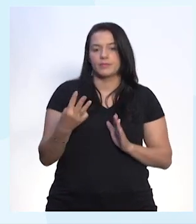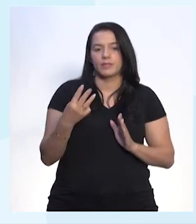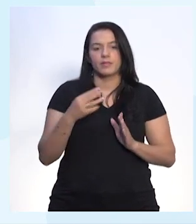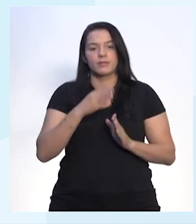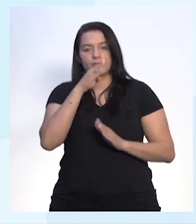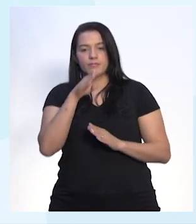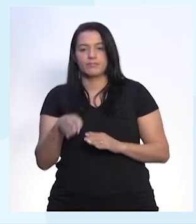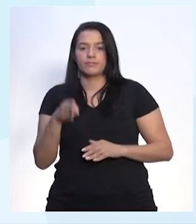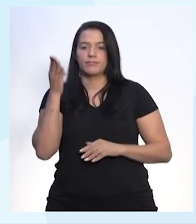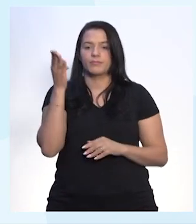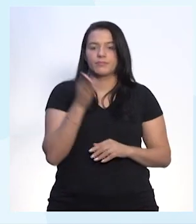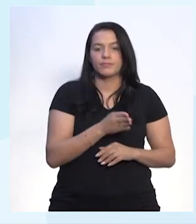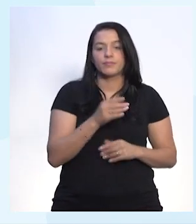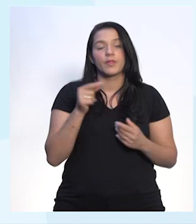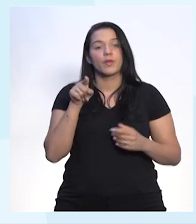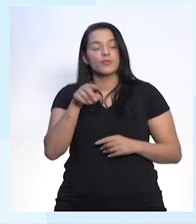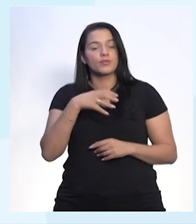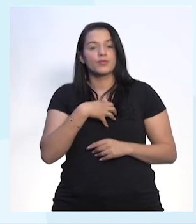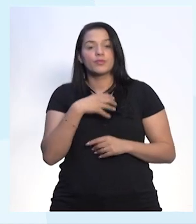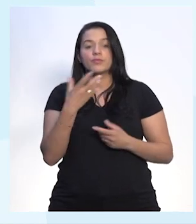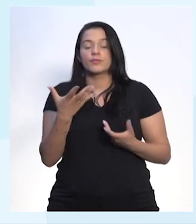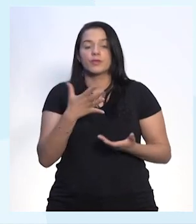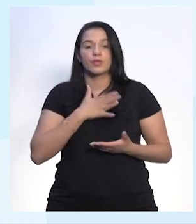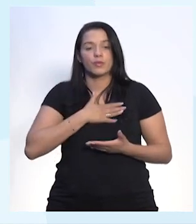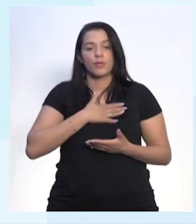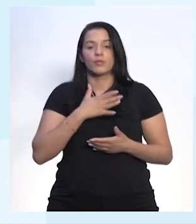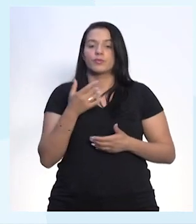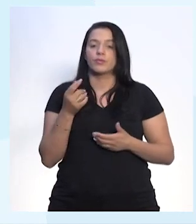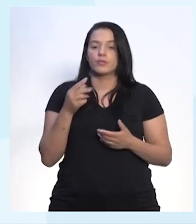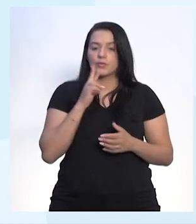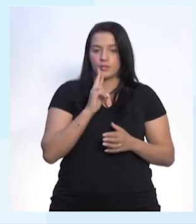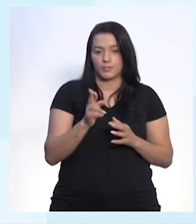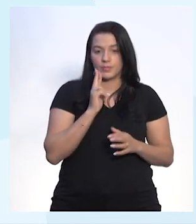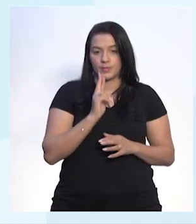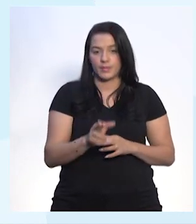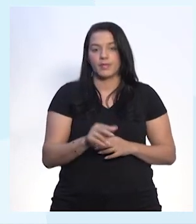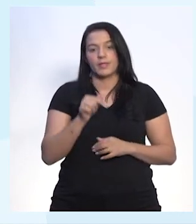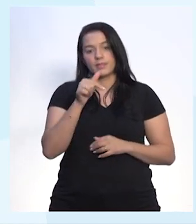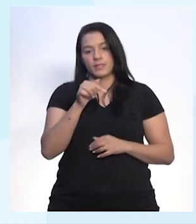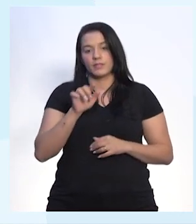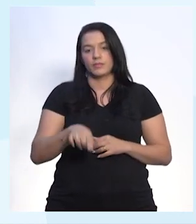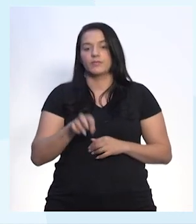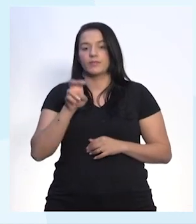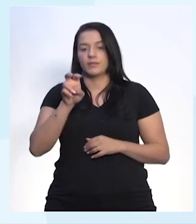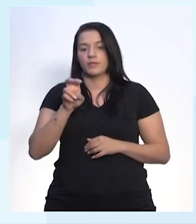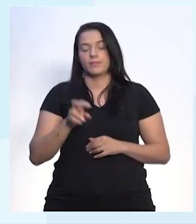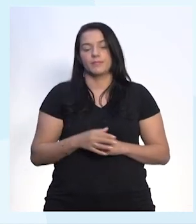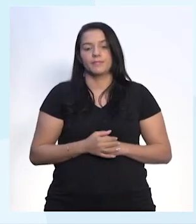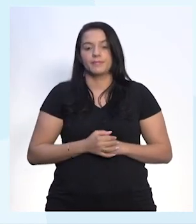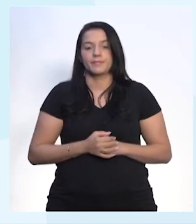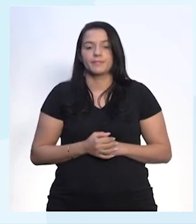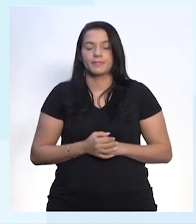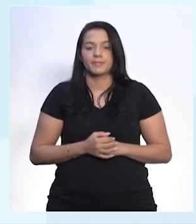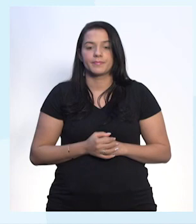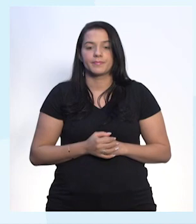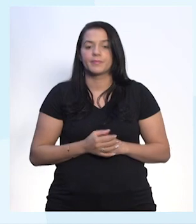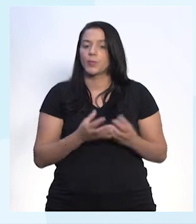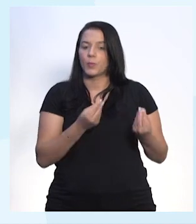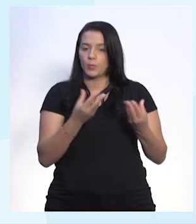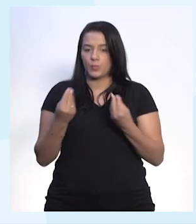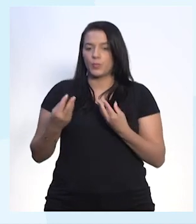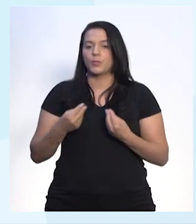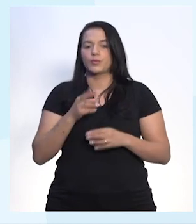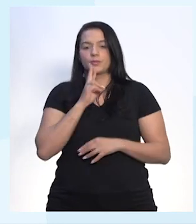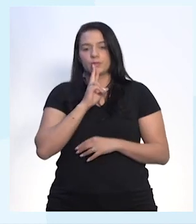os meios, vê o caminho que vocês acharem mais fácil, e eu encontro 7,5 aí como resposta, como a